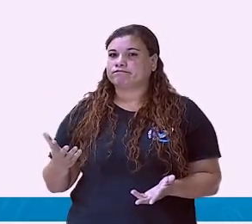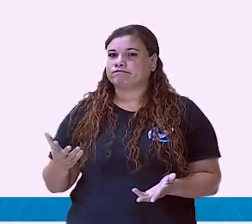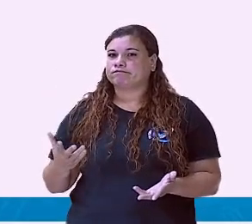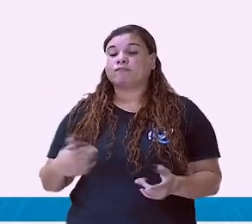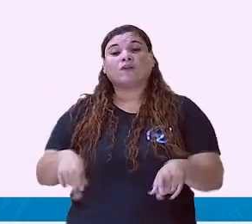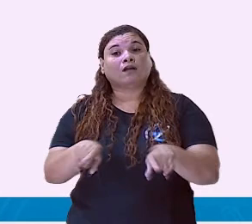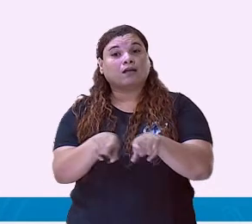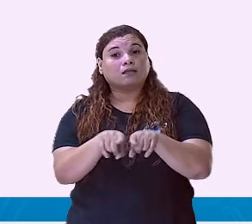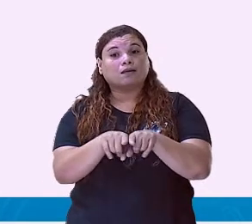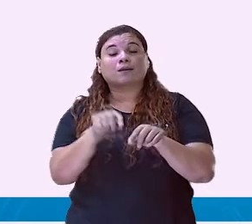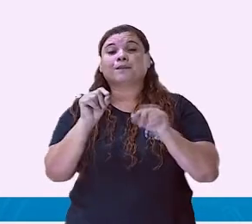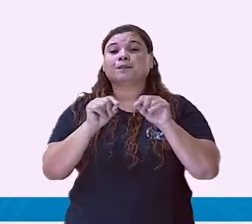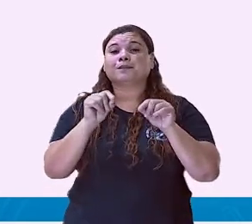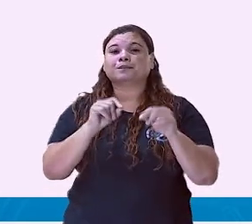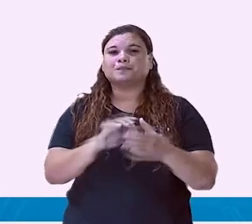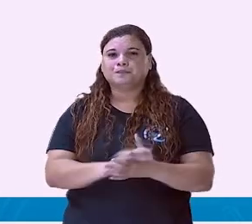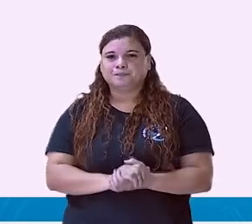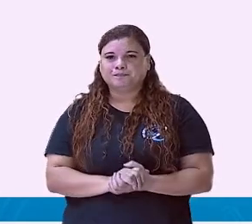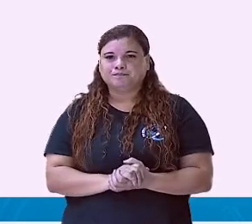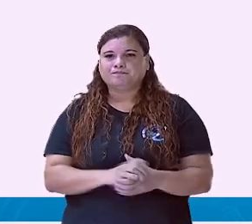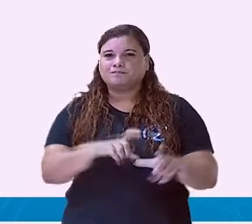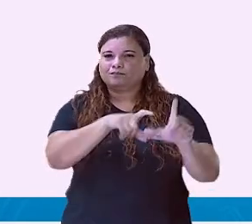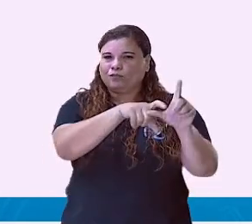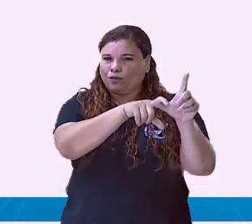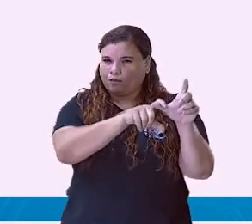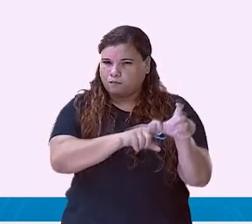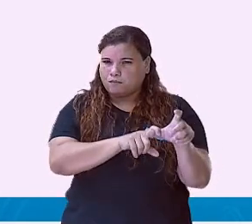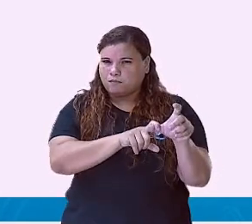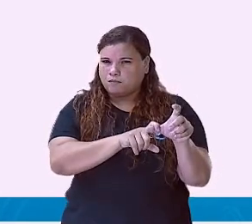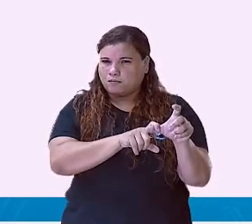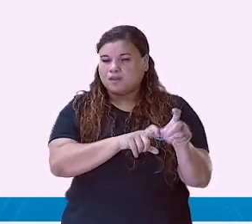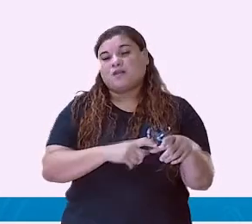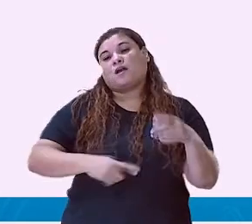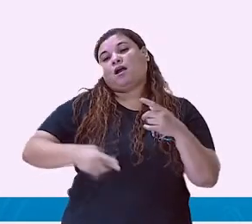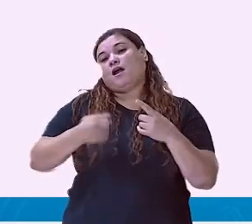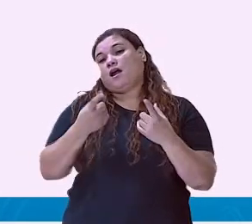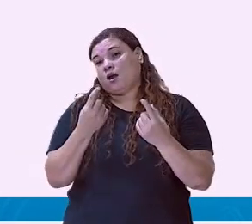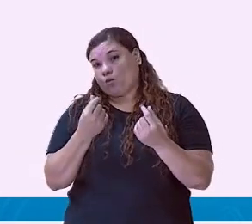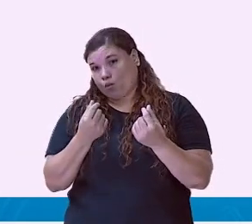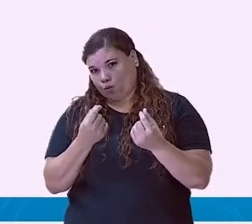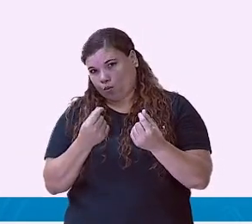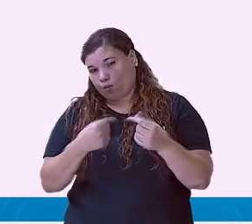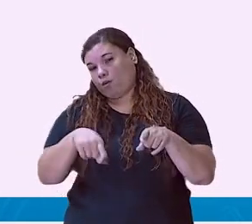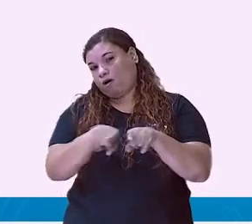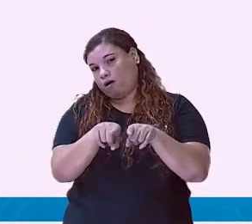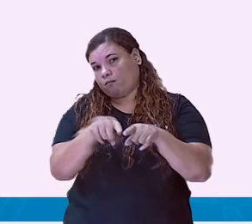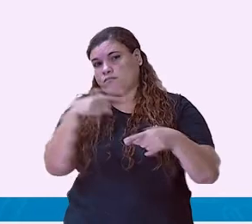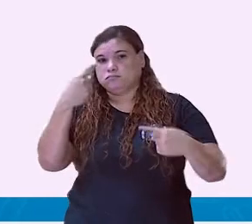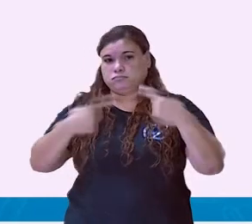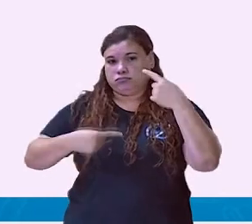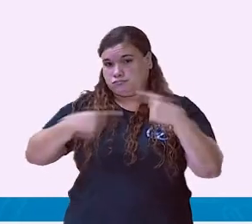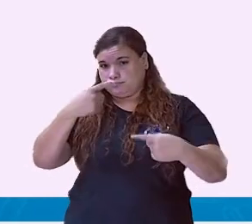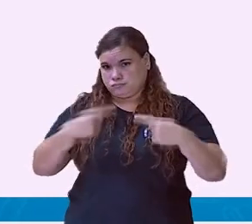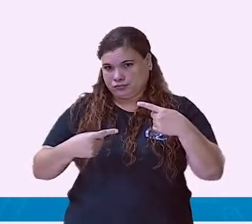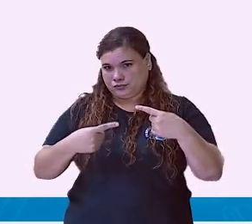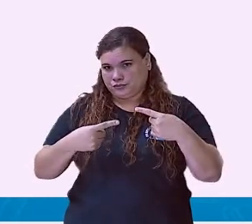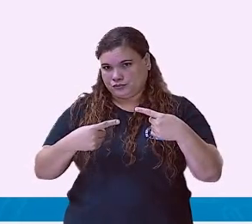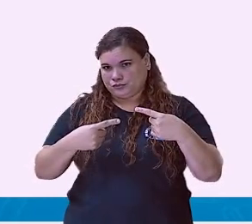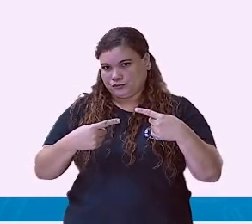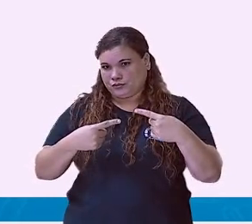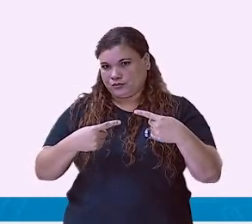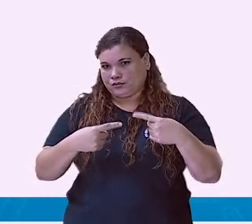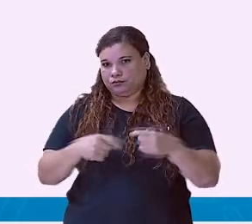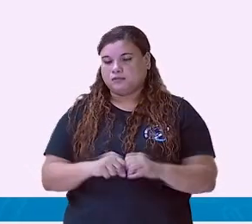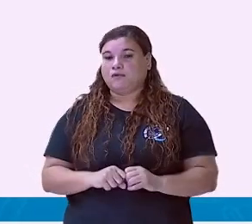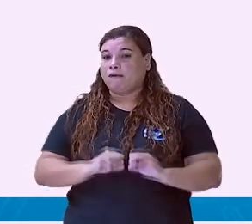Dependência econômica, política e tecnológica em relação aos países com maior desenvolvimento. Embora o Brasil